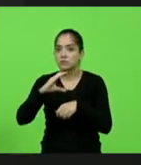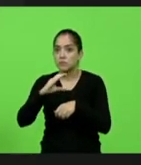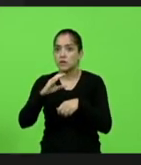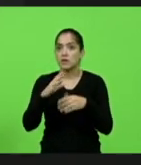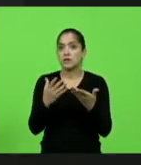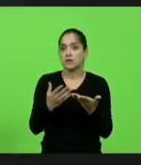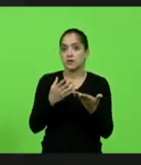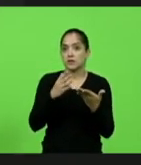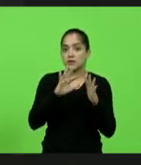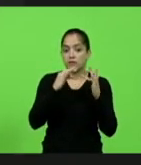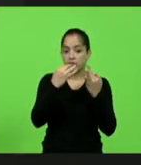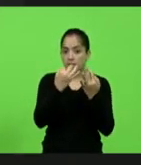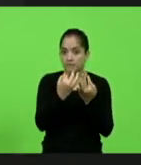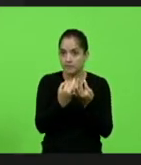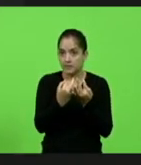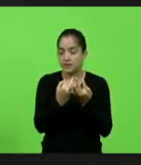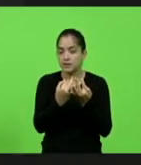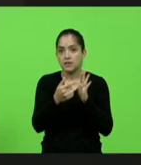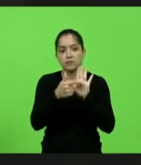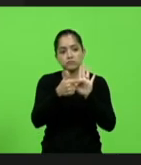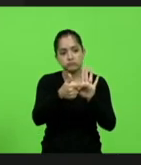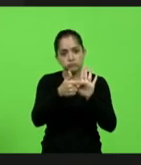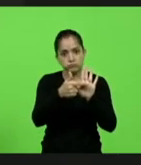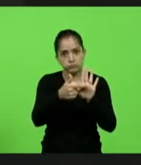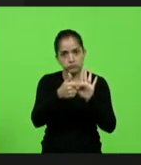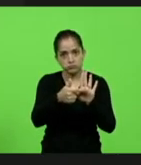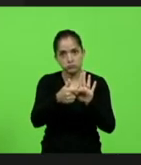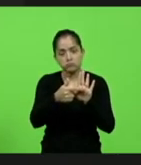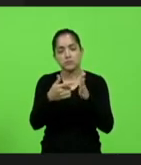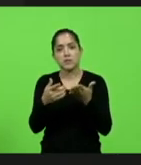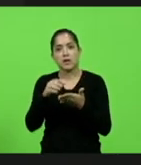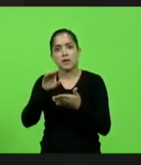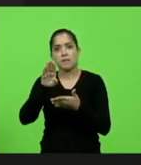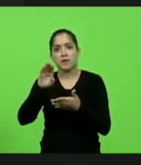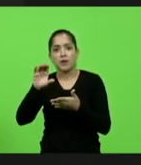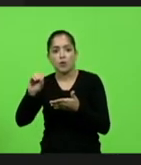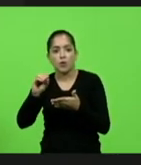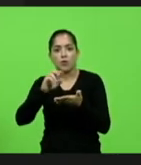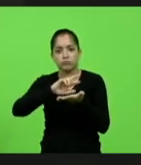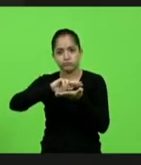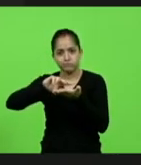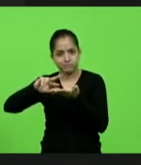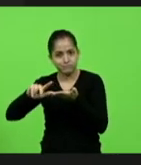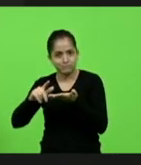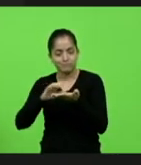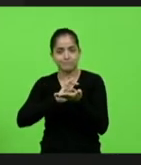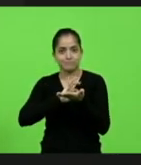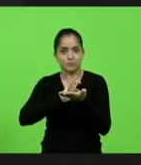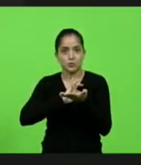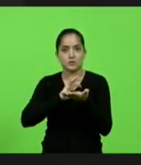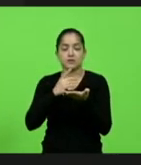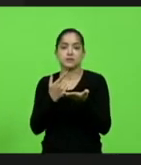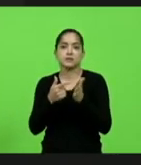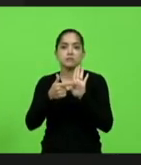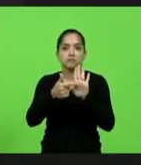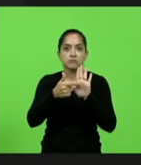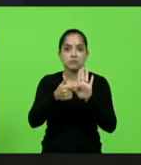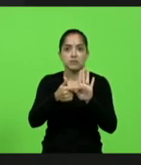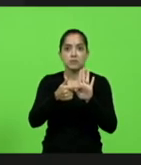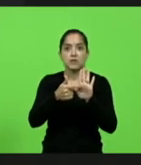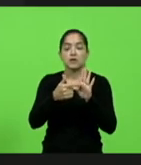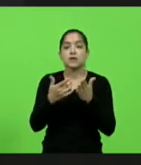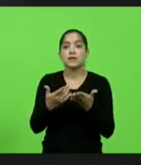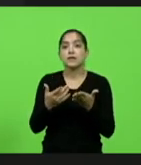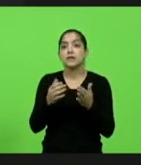tenham, apresentem antecedentes criminais, dentre outros fatores. E eu finalizo